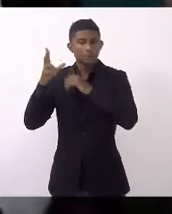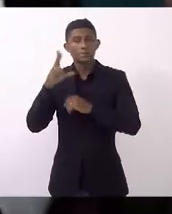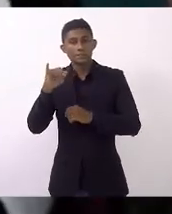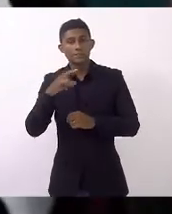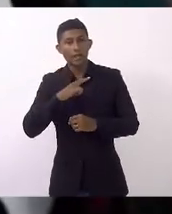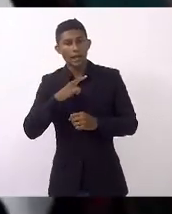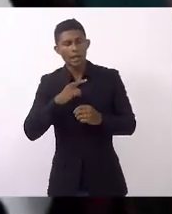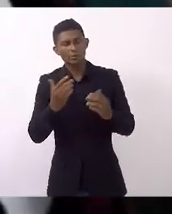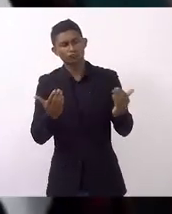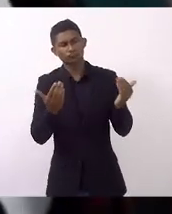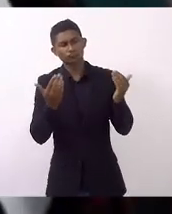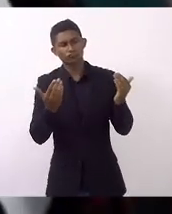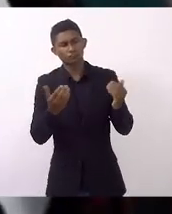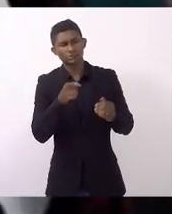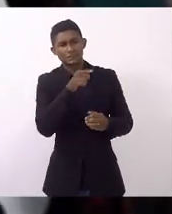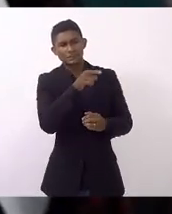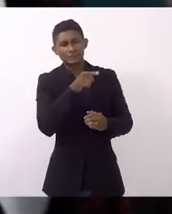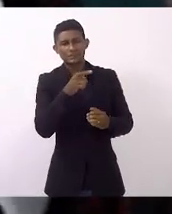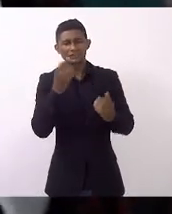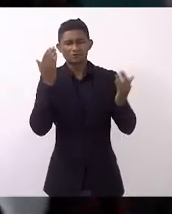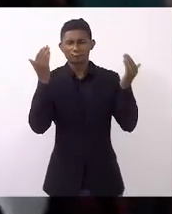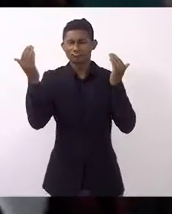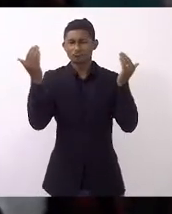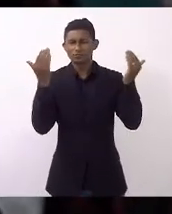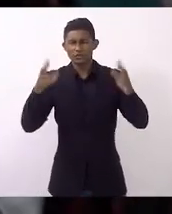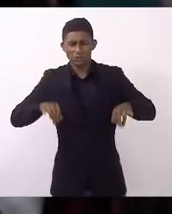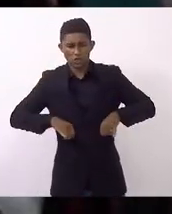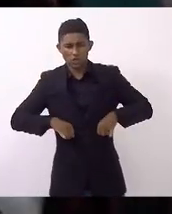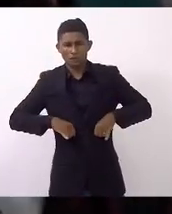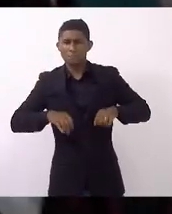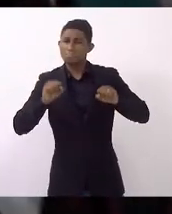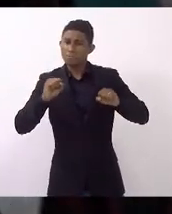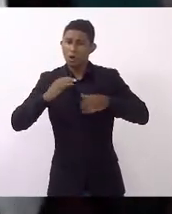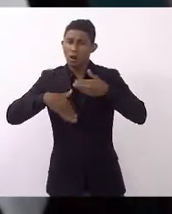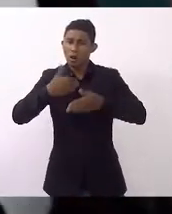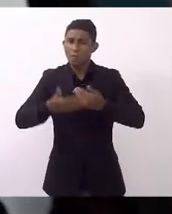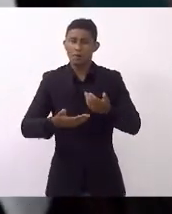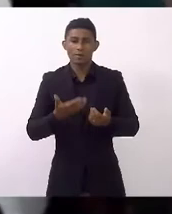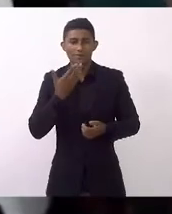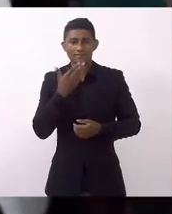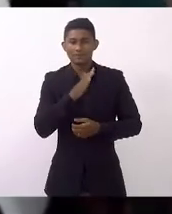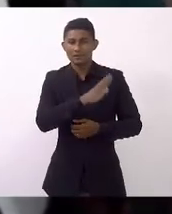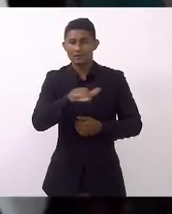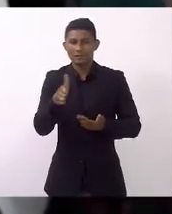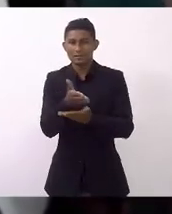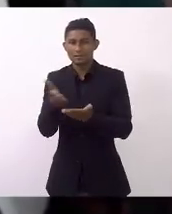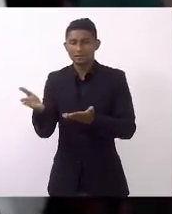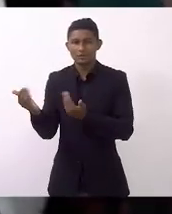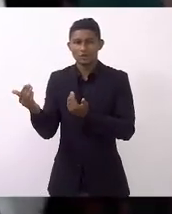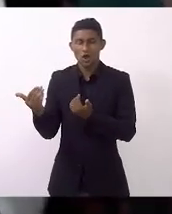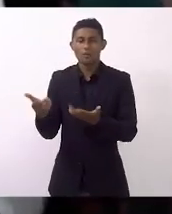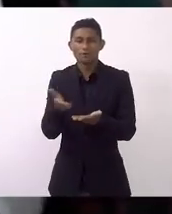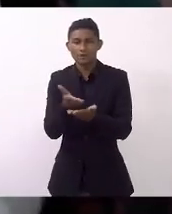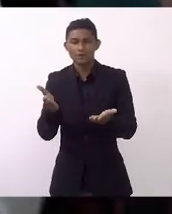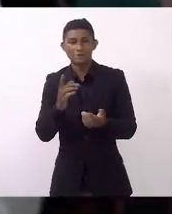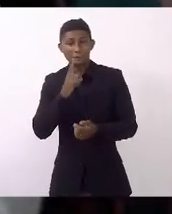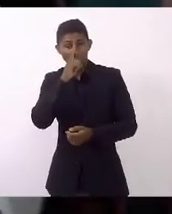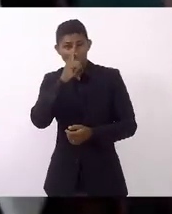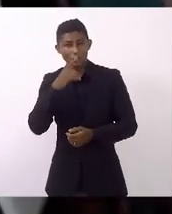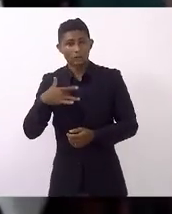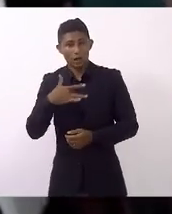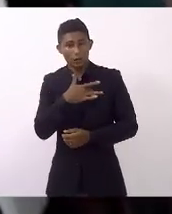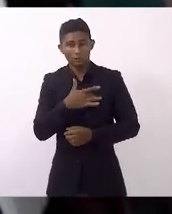suspeita de sofrimento psíquico capaz de colocar em risco a saúde e segurança dos profissionais e das crianças e